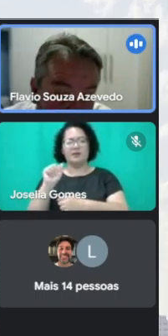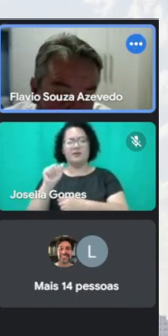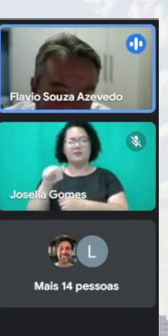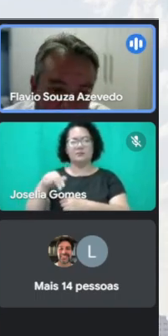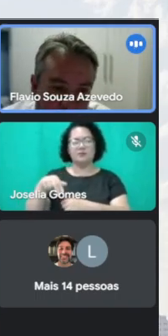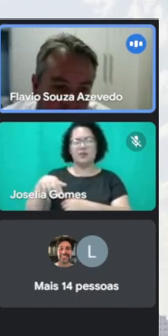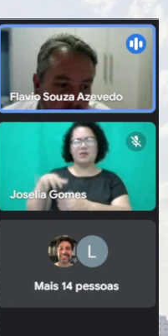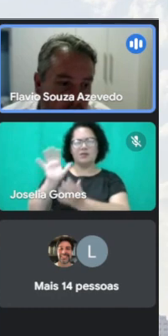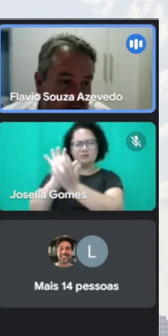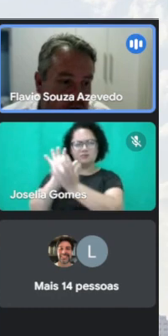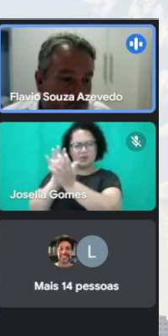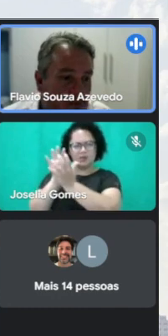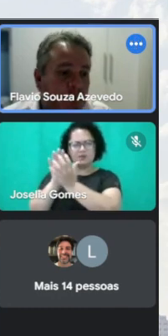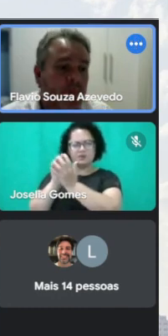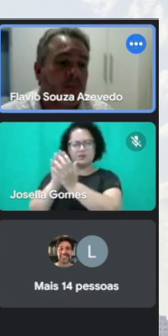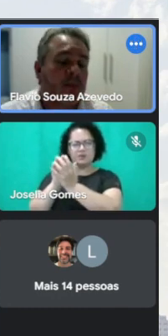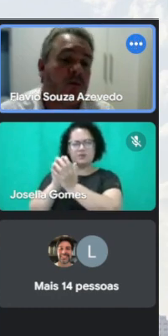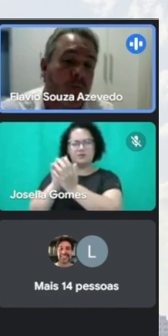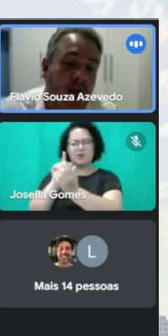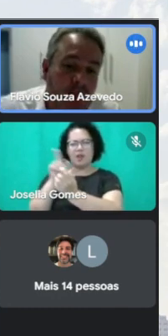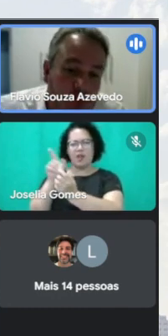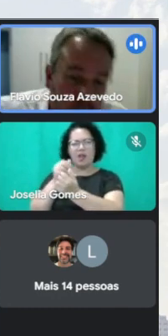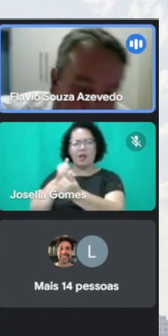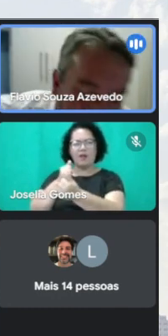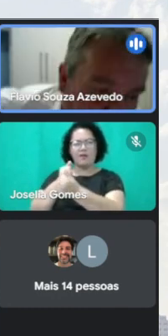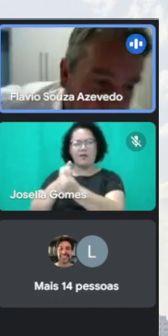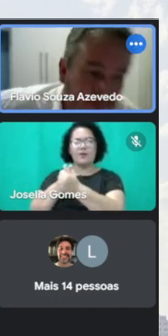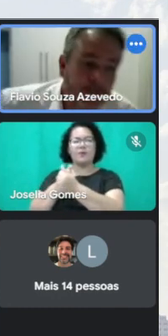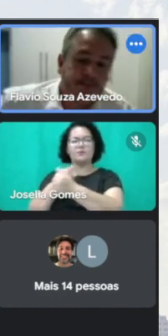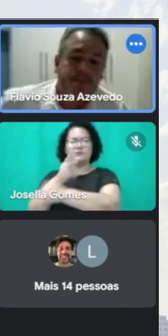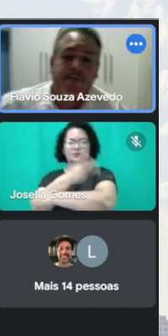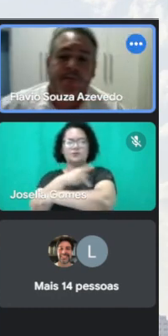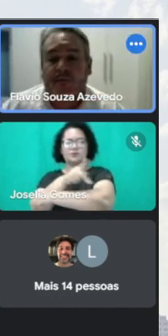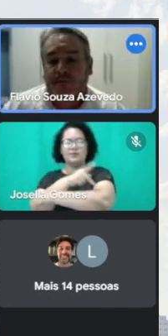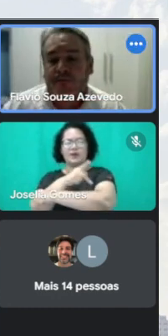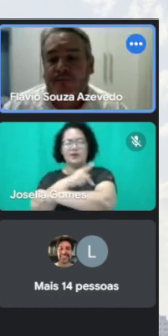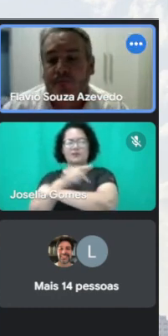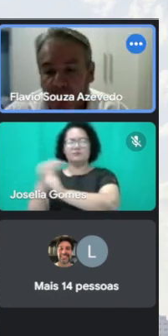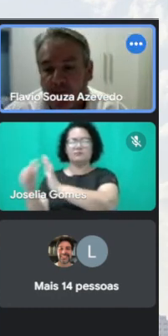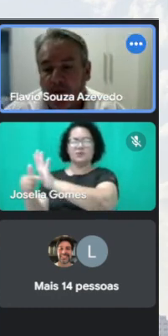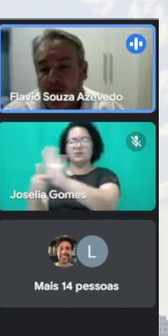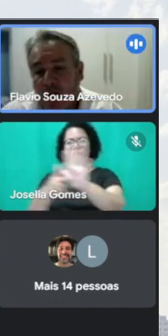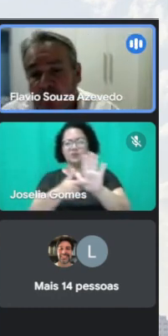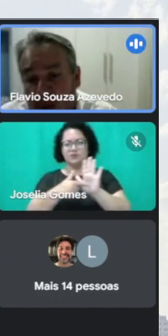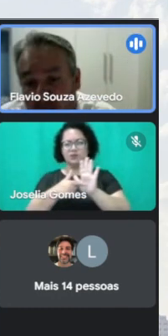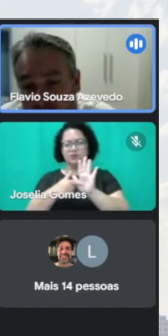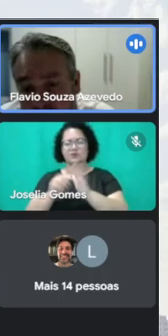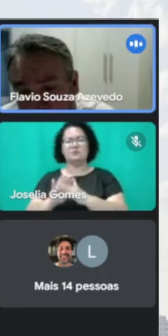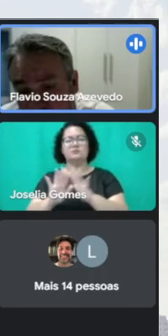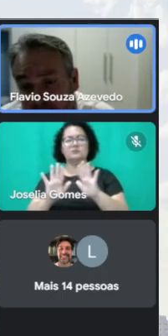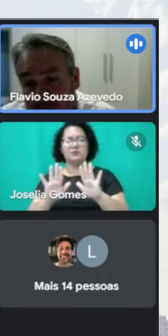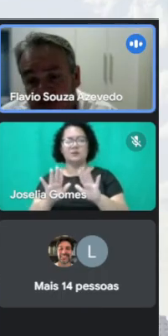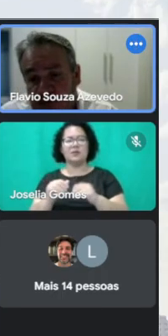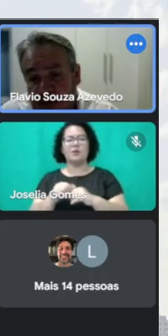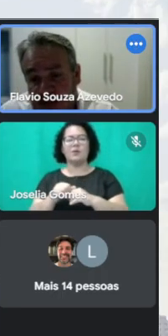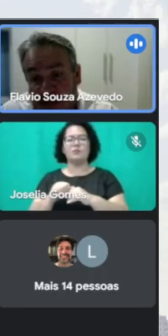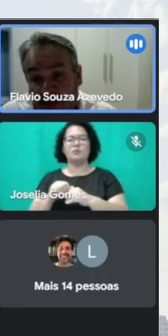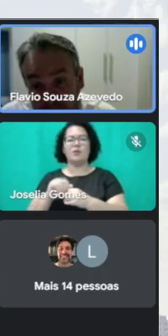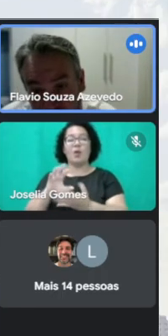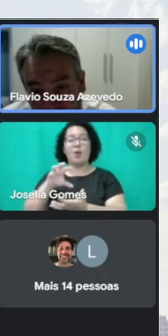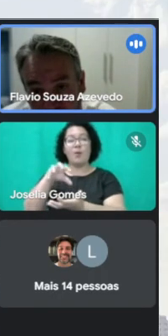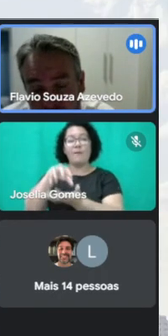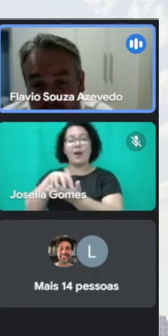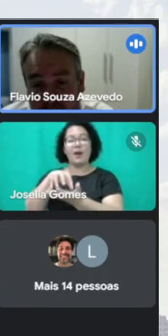bairro de Iputinga, fica ali próximo do Parque de Exposições. Então, é um parque que